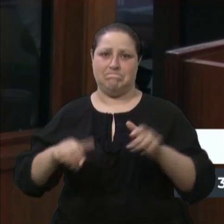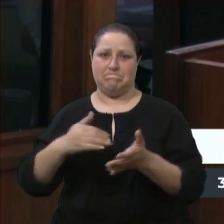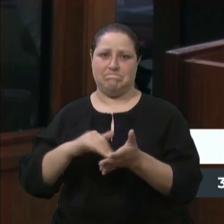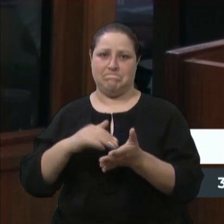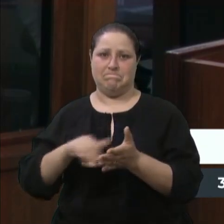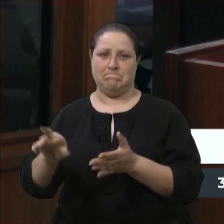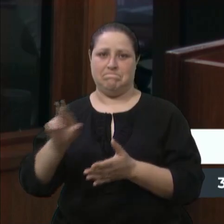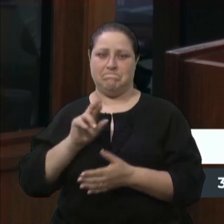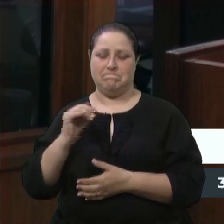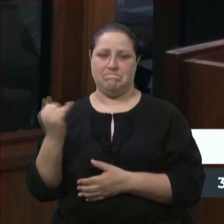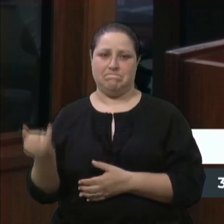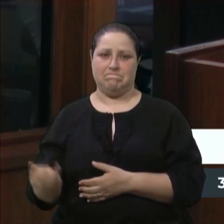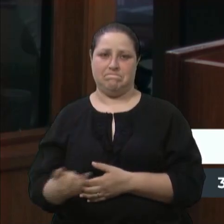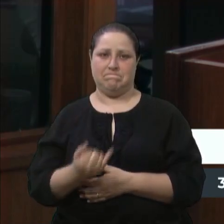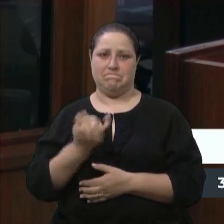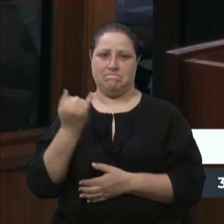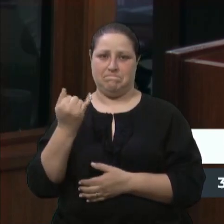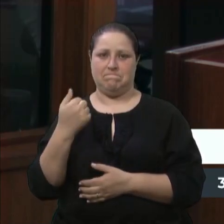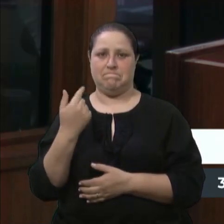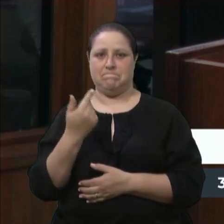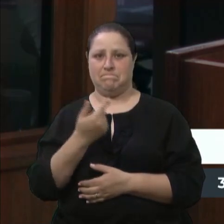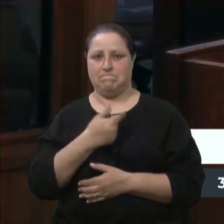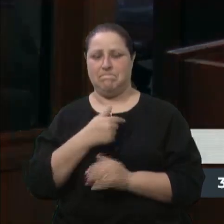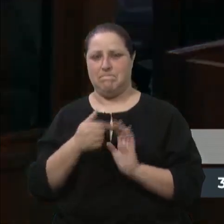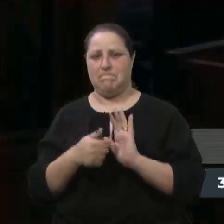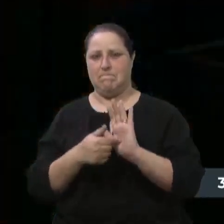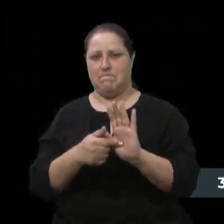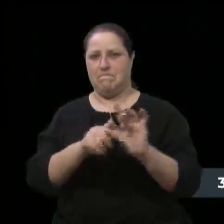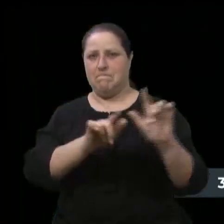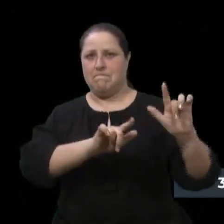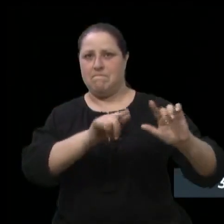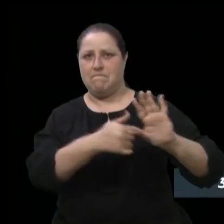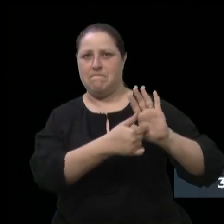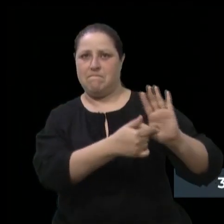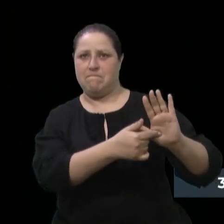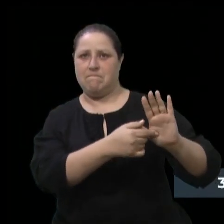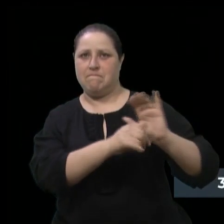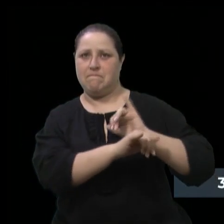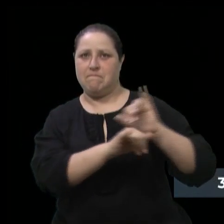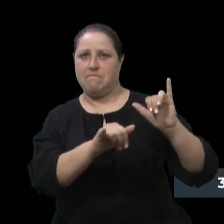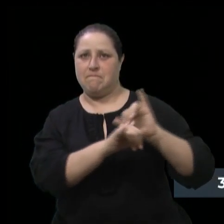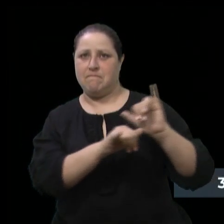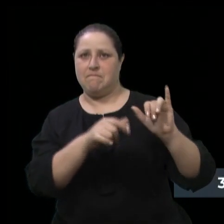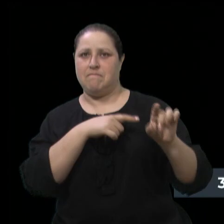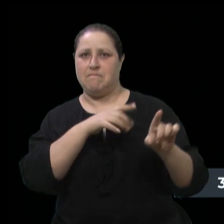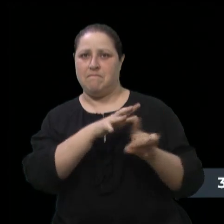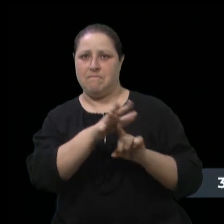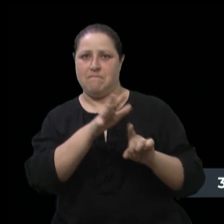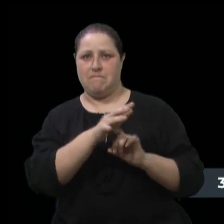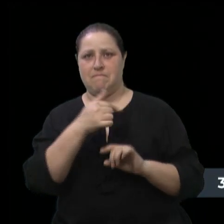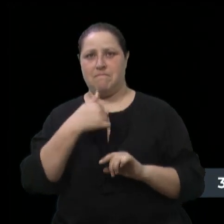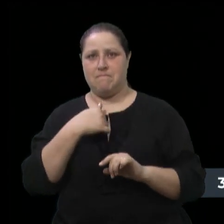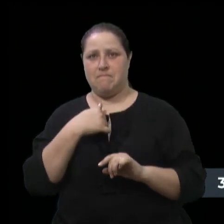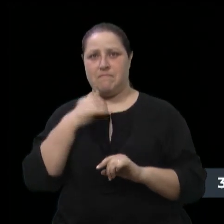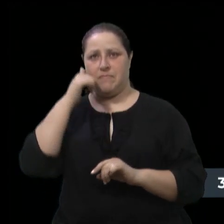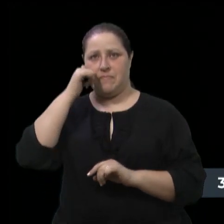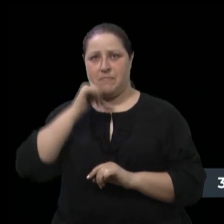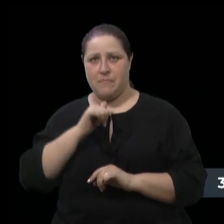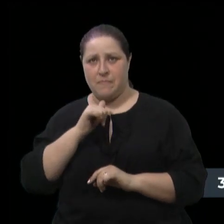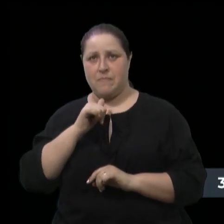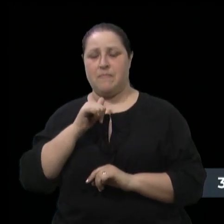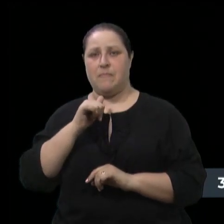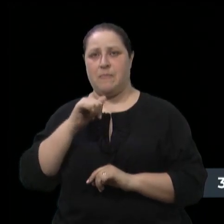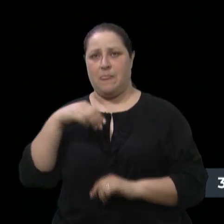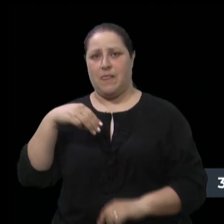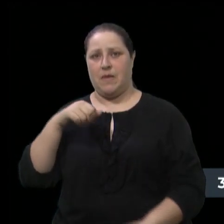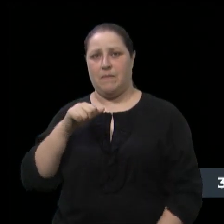muito importante. Eu mostro no telão aqui algumas informações que foram demandadas por mim, por uma senhora chamada